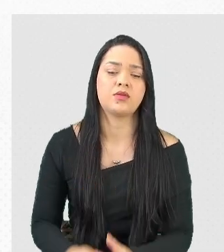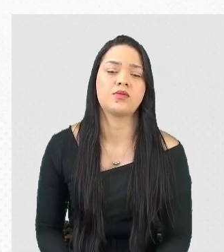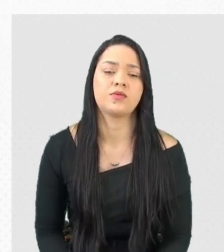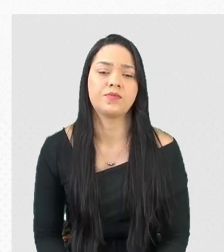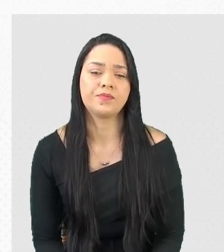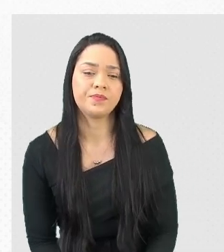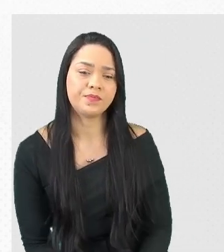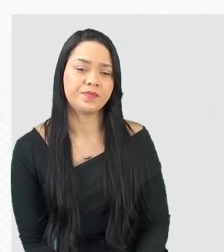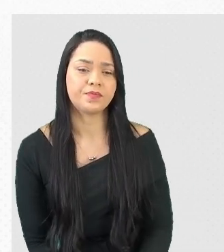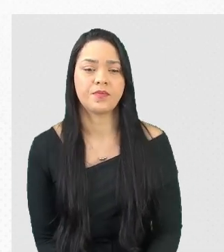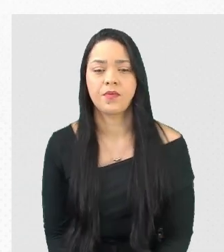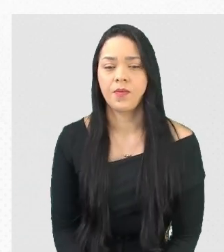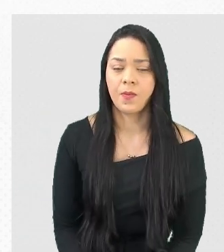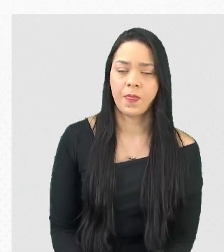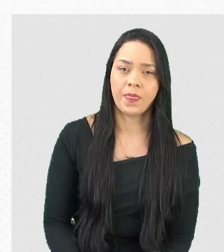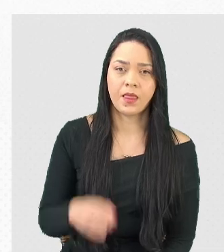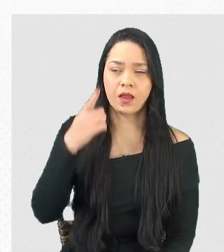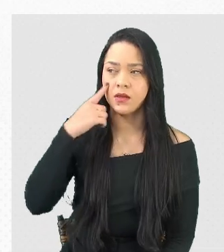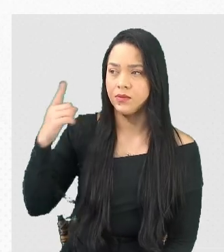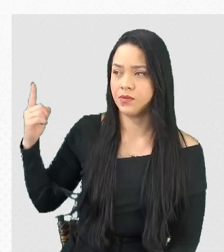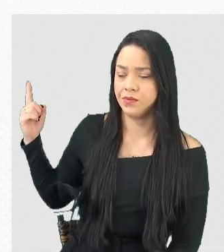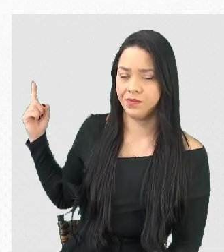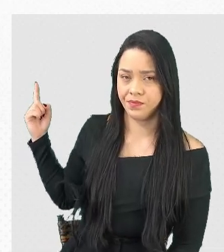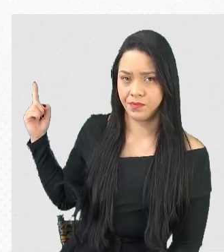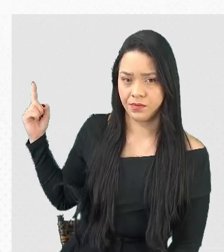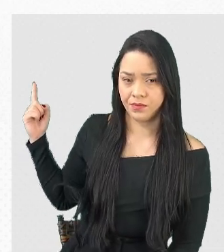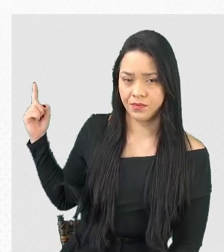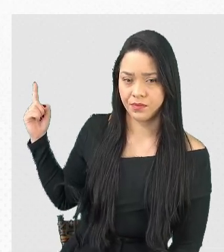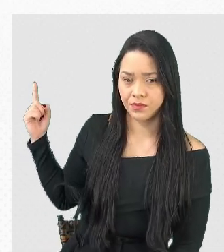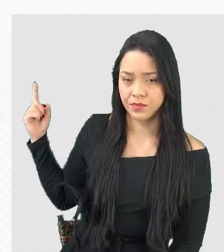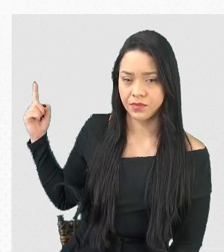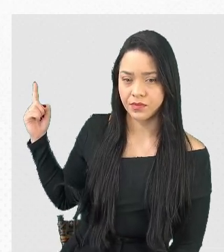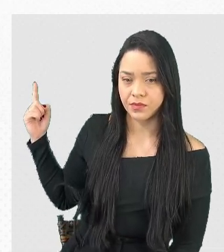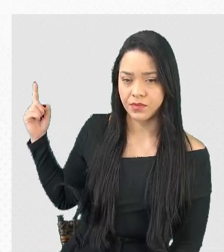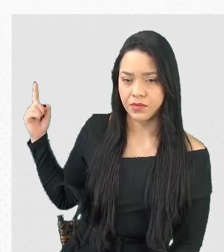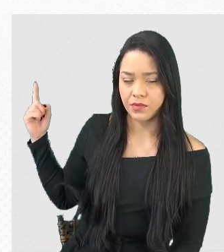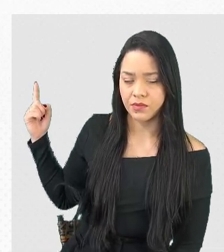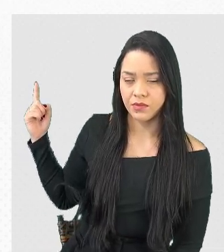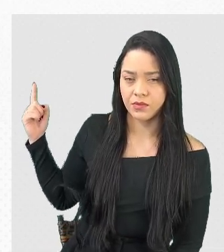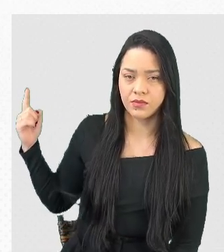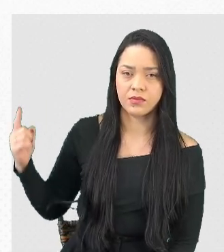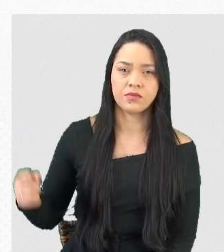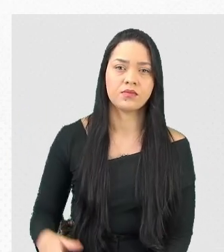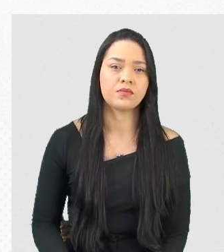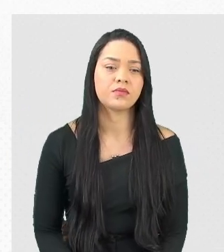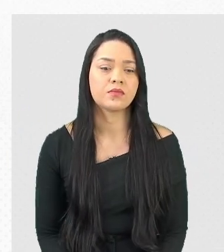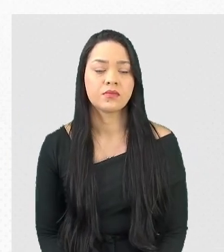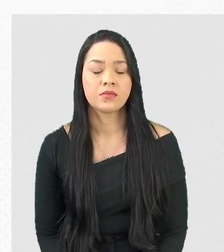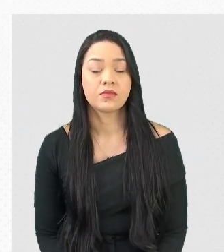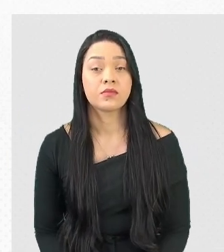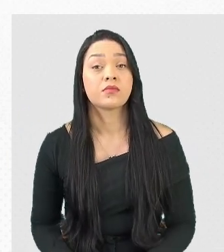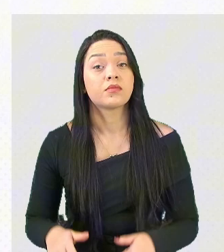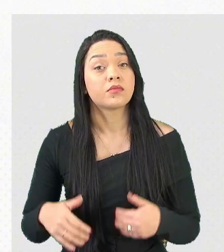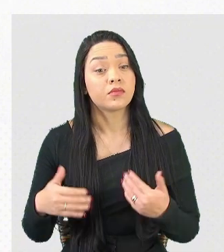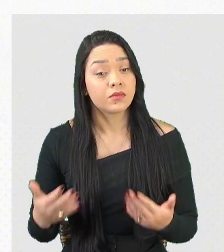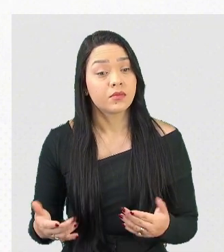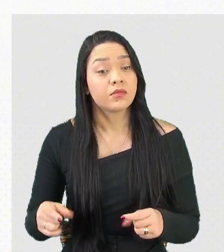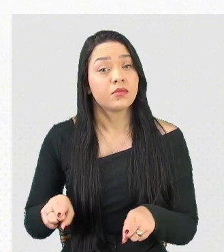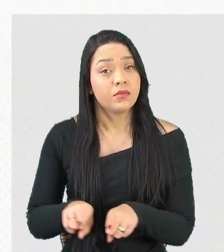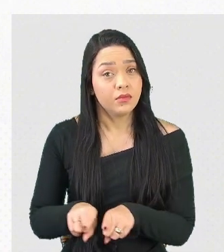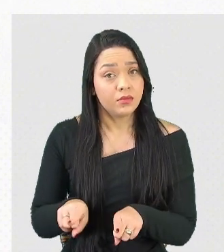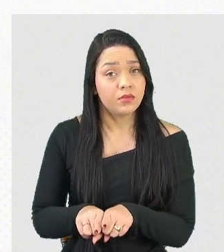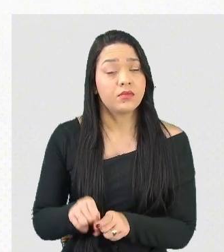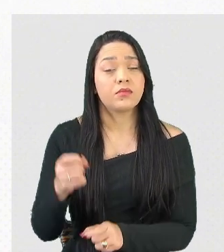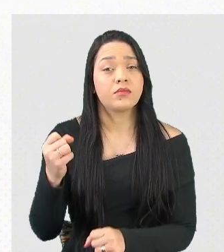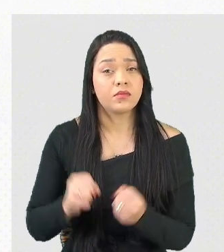produção de utilidades domésticas, tá? Então, nasce com a industrialização ali do tecido, né, do algodão